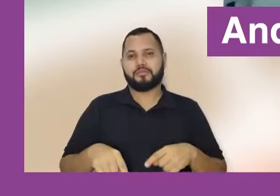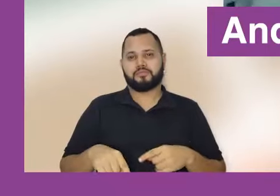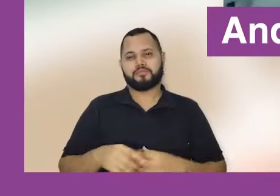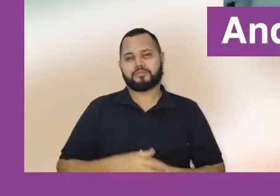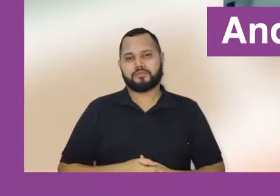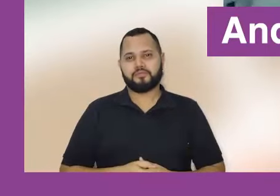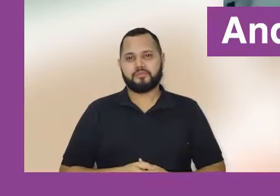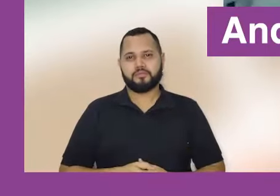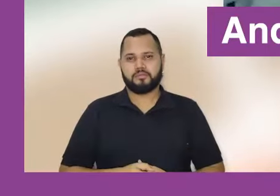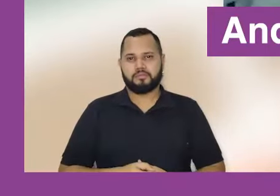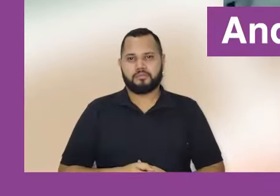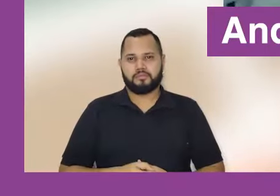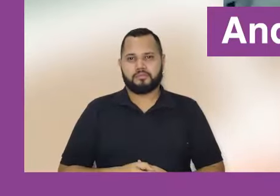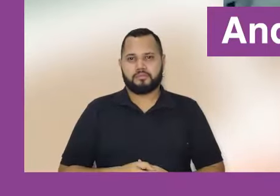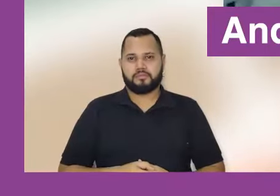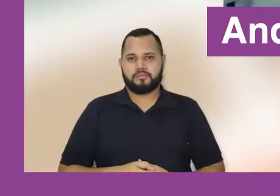né são alguns